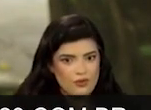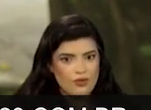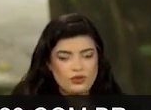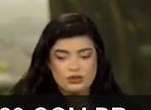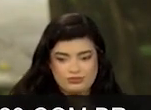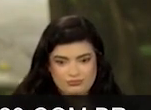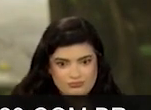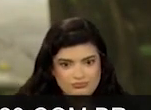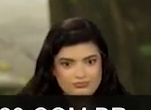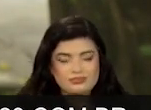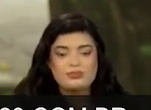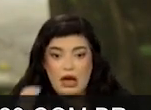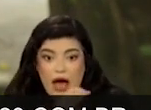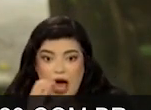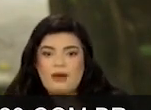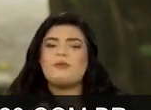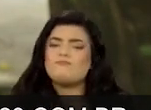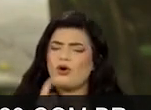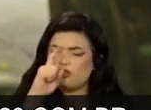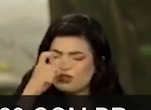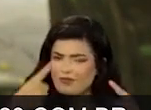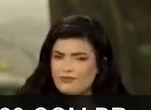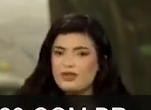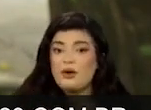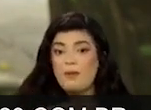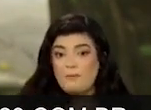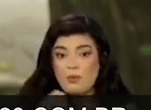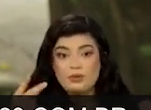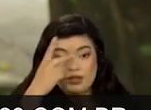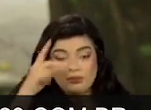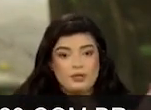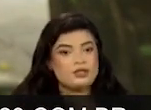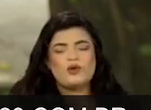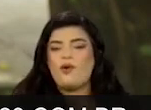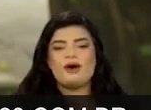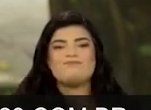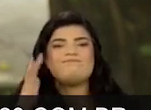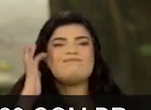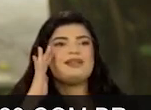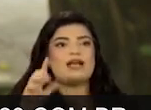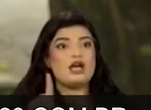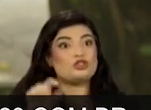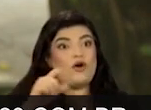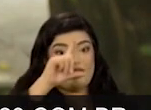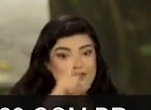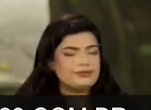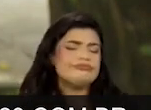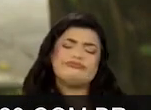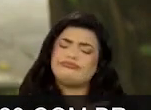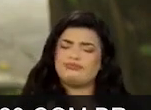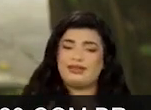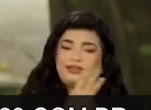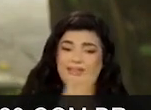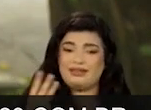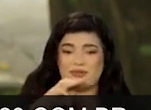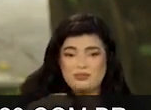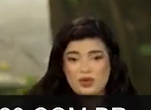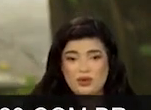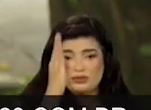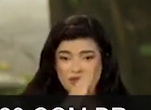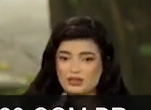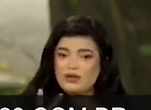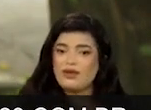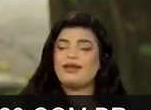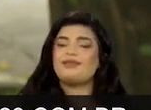rotina corrida pode ser um desafio. E para muita gente, nem é uma questão de escolha. 33 milhões de brasileiros vivem